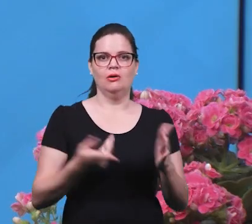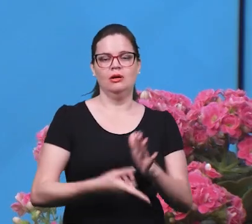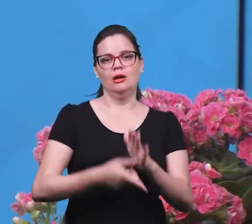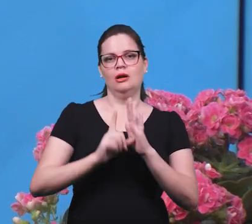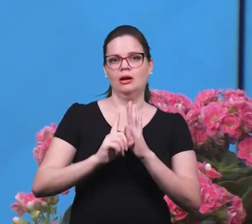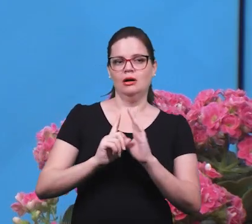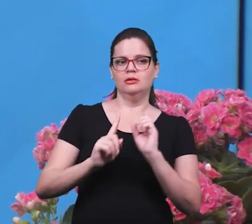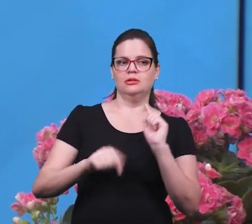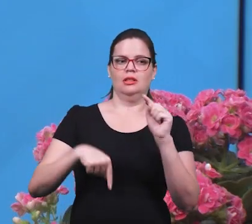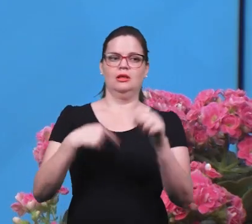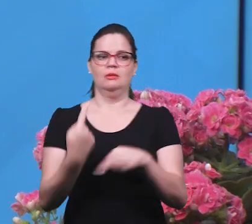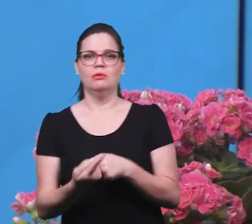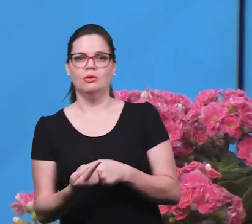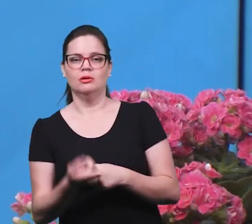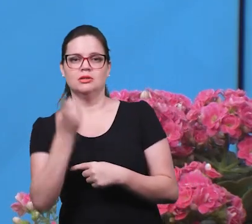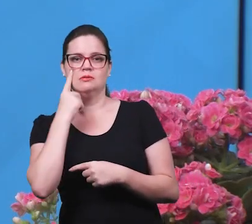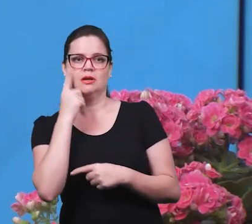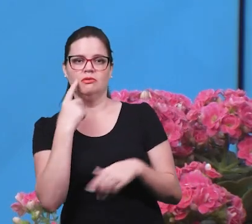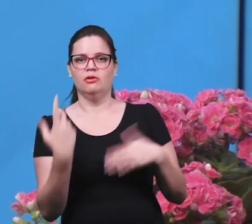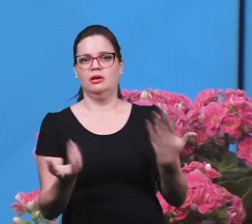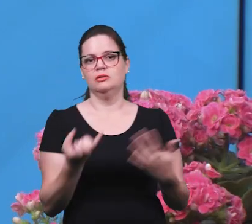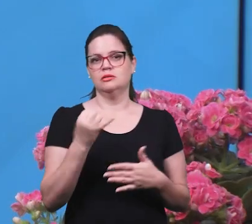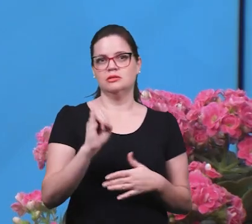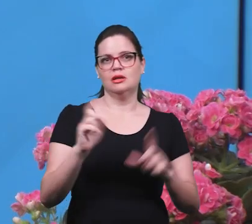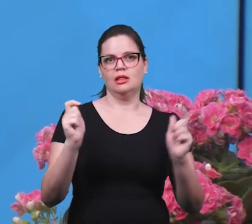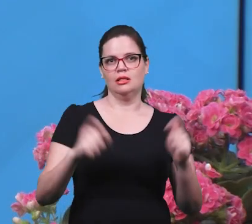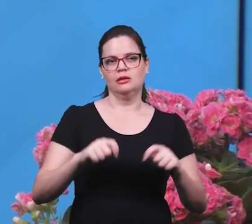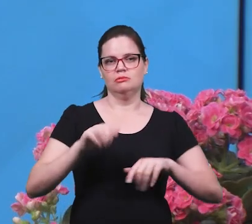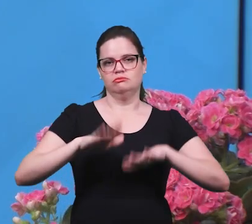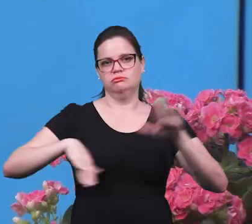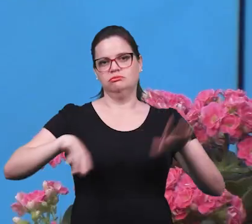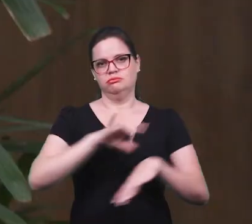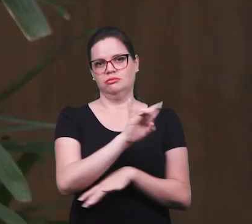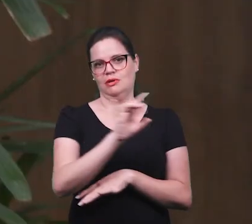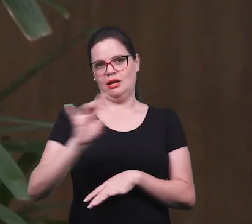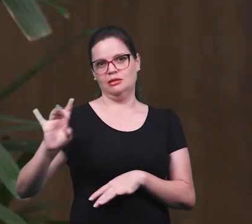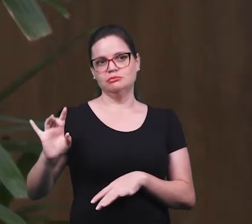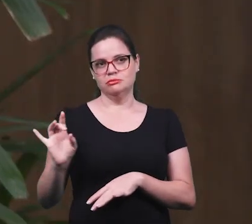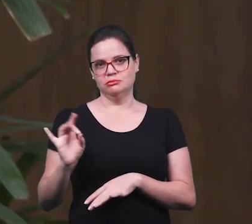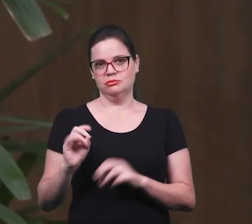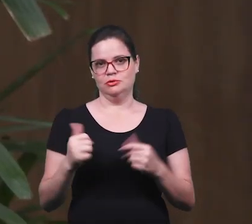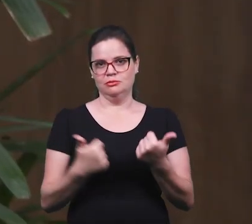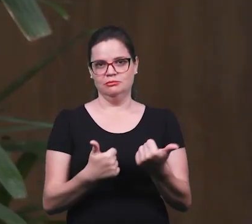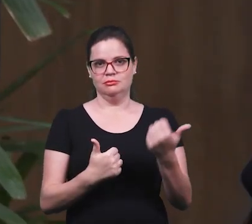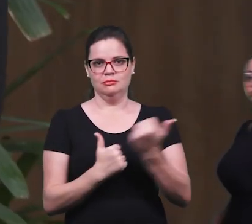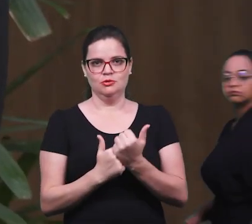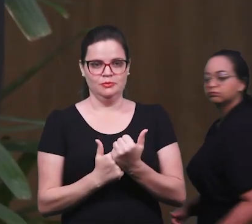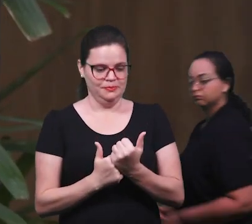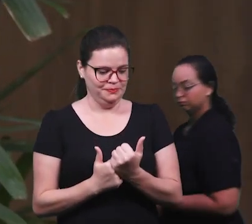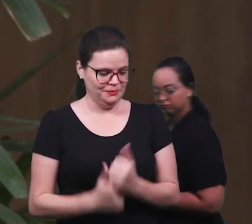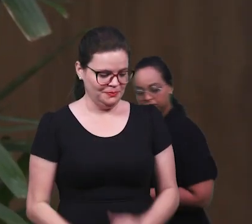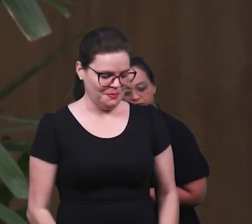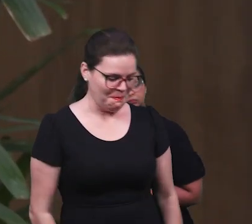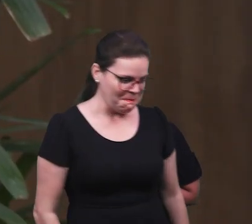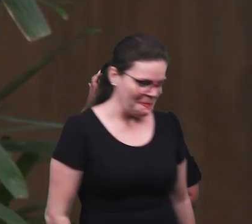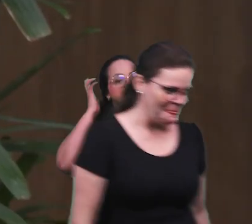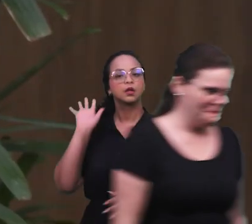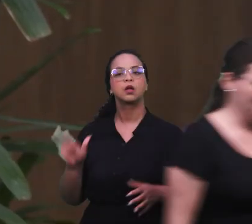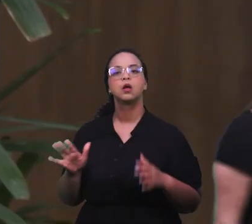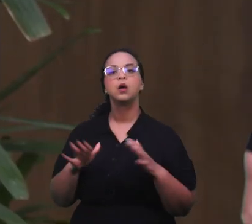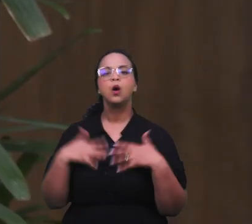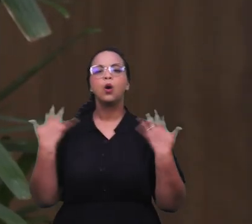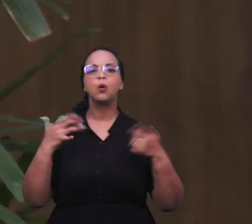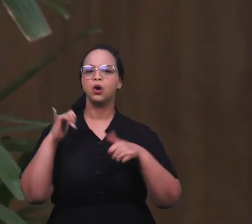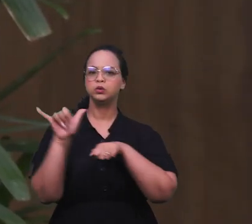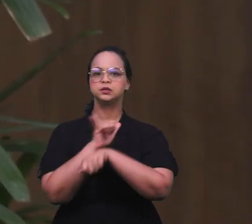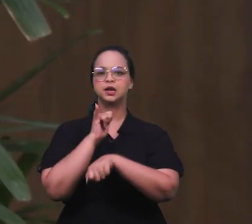sim, aumentou tanto, e isso daí vai ser discutido caso a caso. entendi. E quais as estratégias mais eficazes